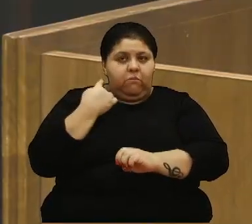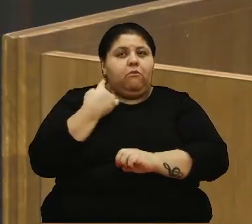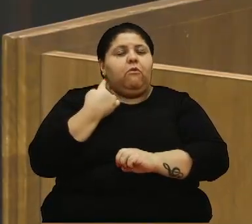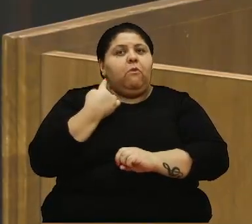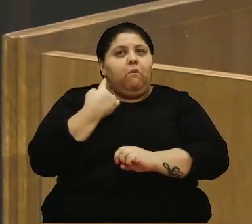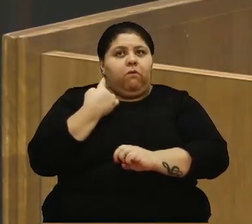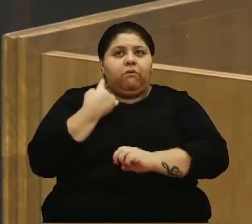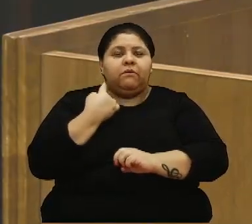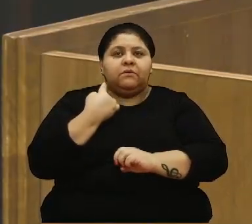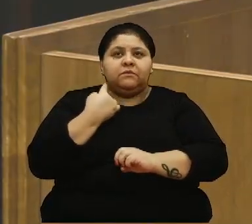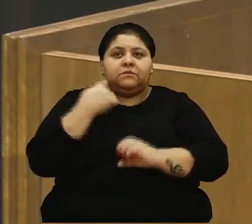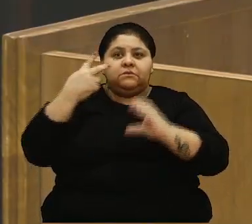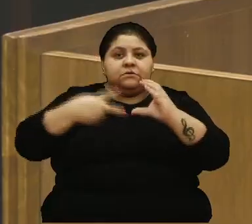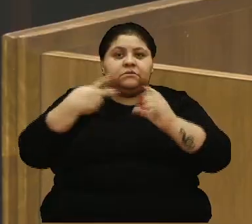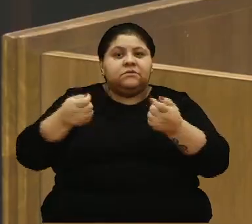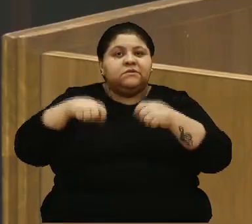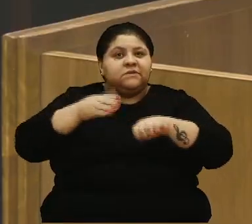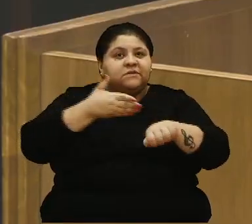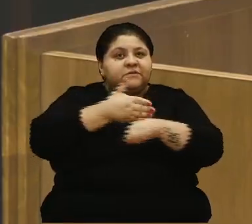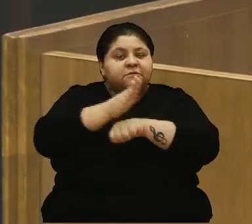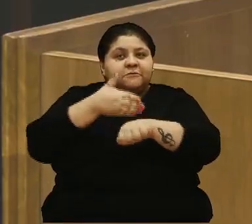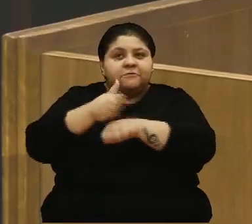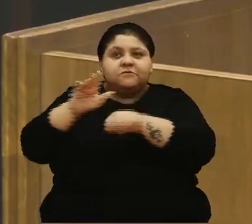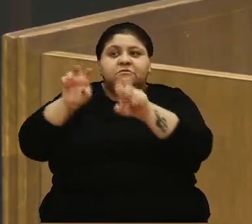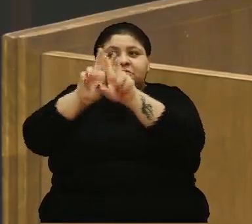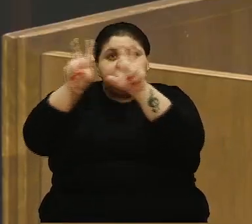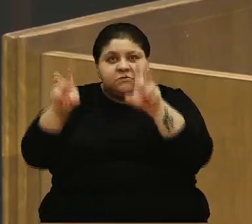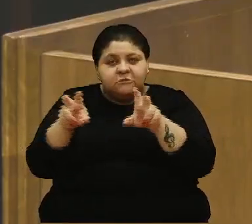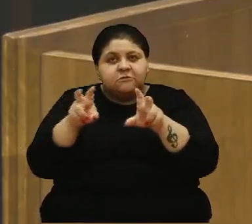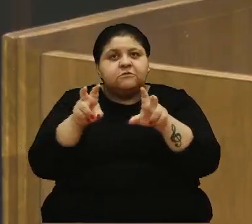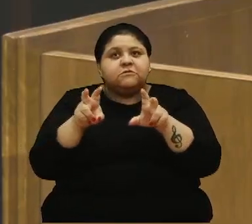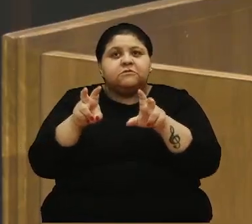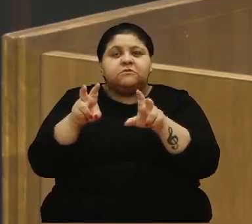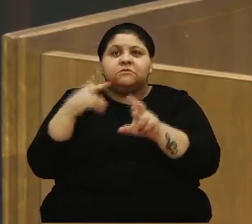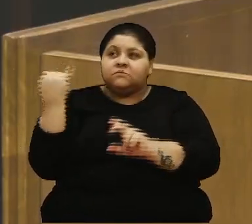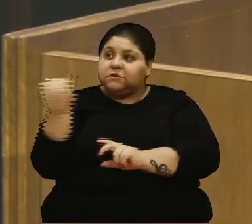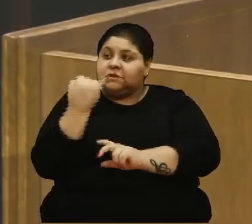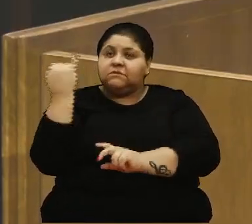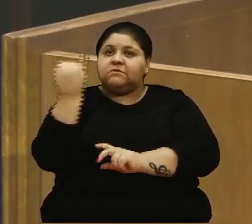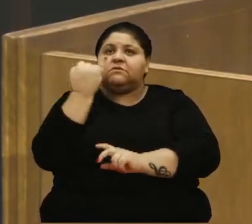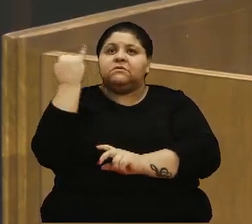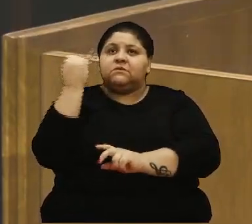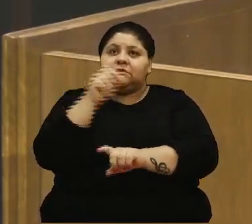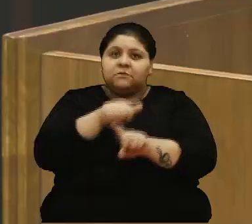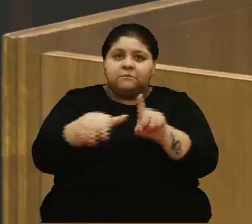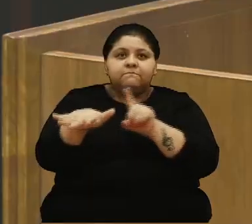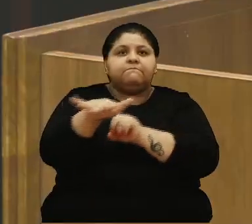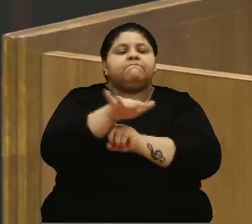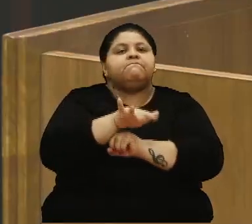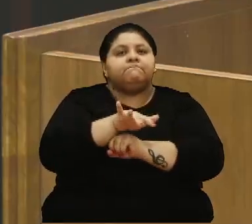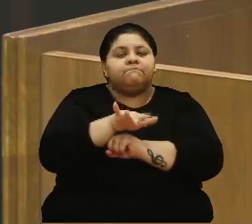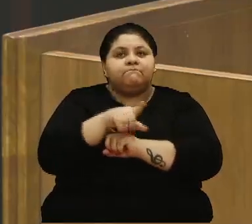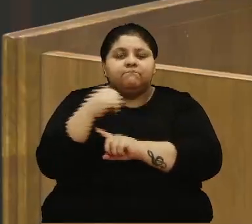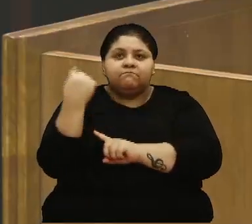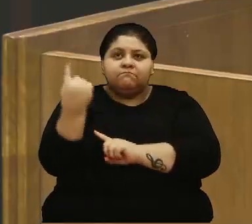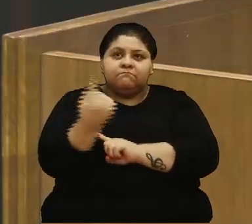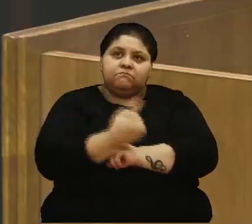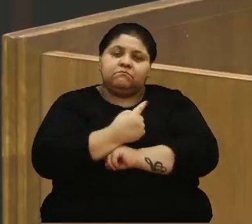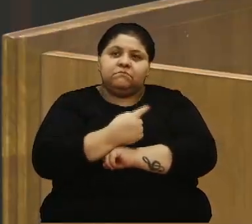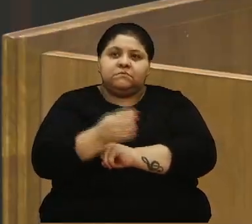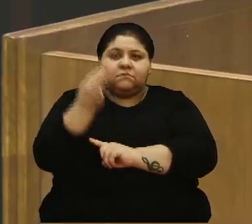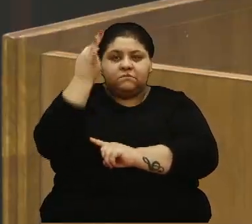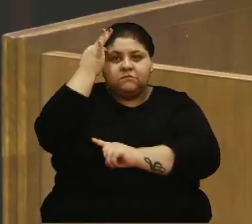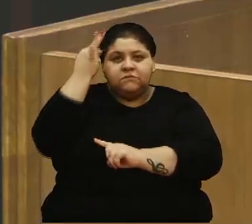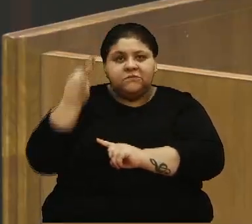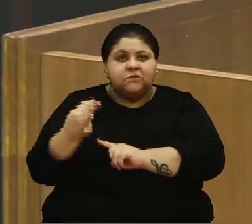de que a Câmara precisa se envolver em temas que são efetivamente relevantes para a sociedade, e a gente entender,